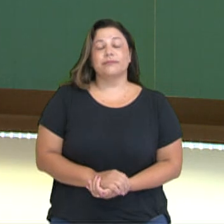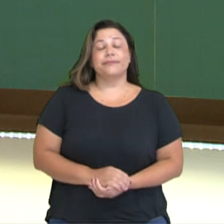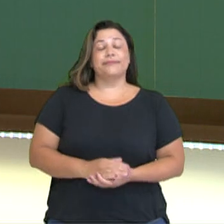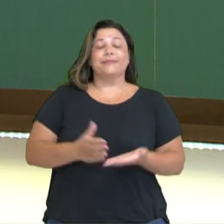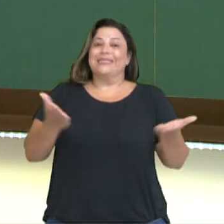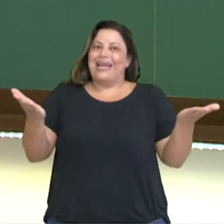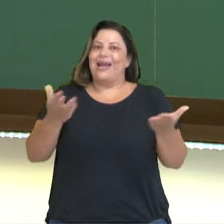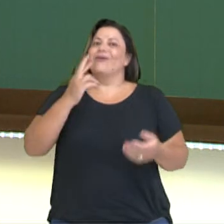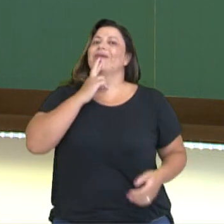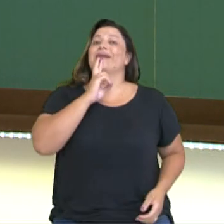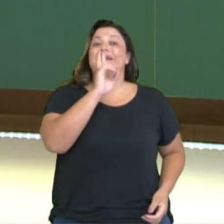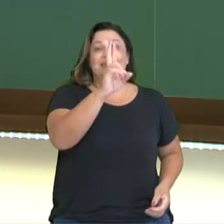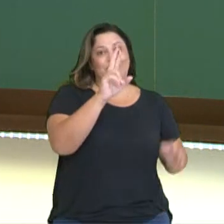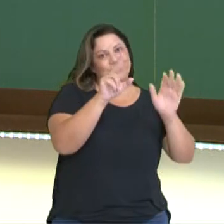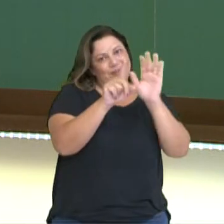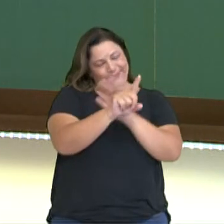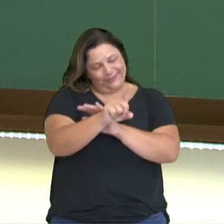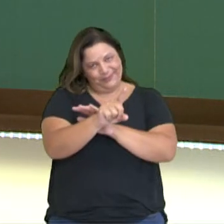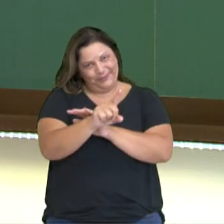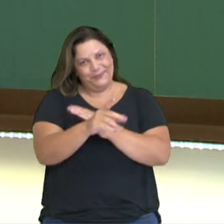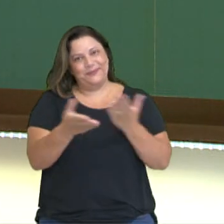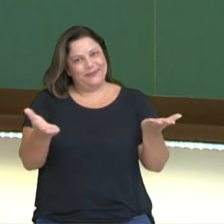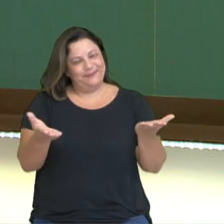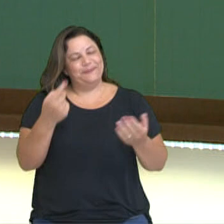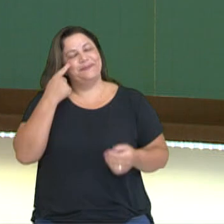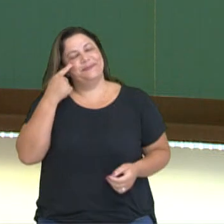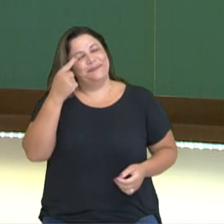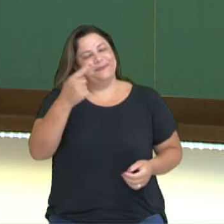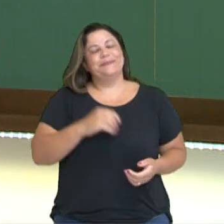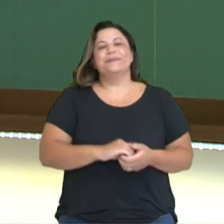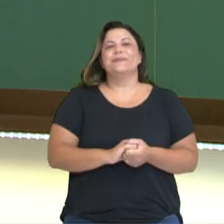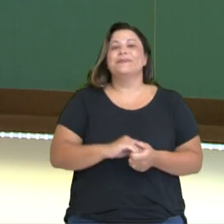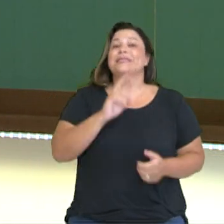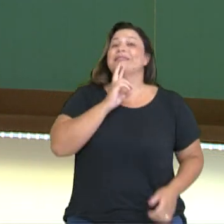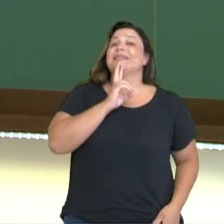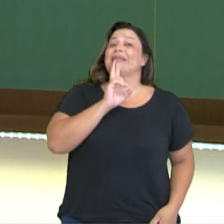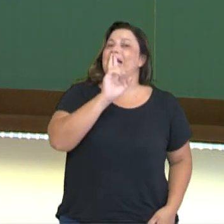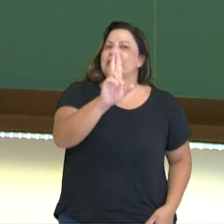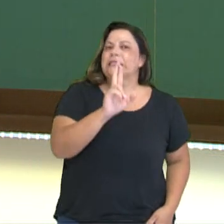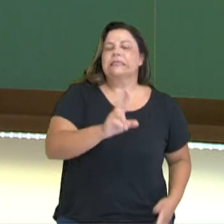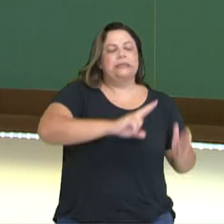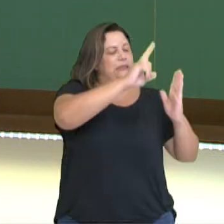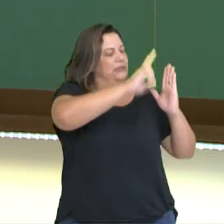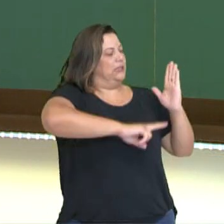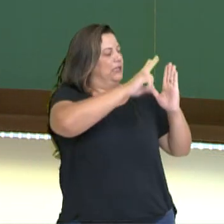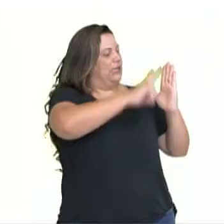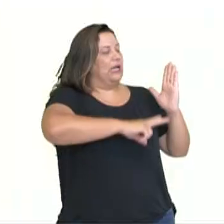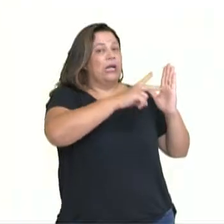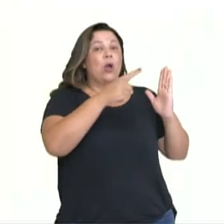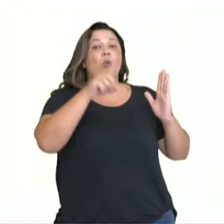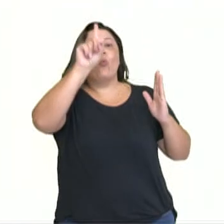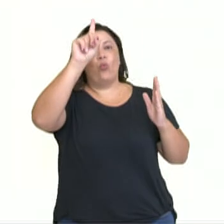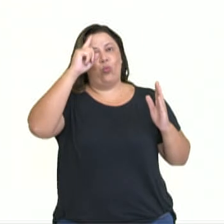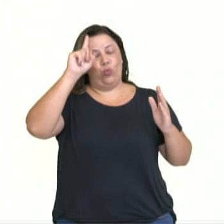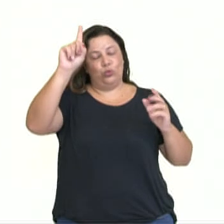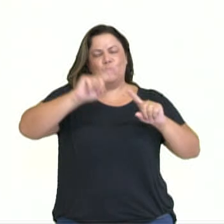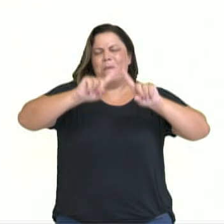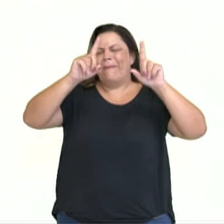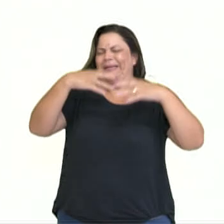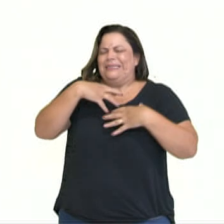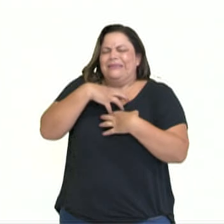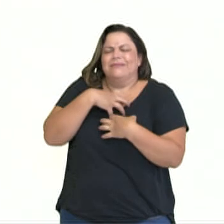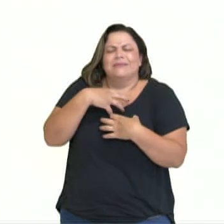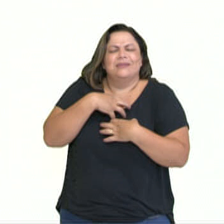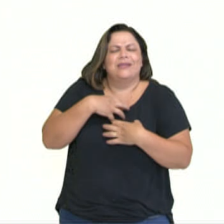Vamos à resposta dessa questão? Vamos lá. Resposta, né? Leia o último terceto, mas se eu pudesse, a mágoa quem